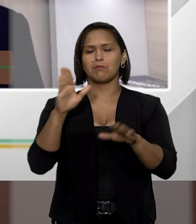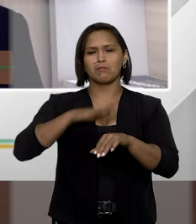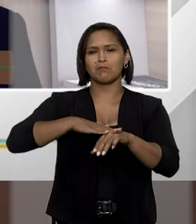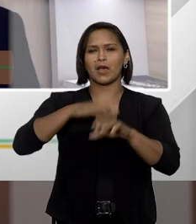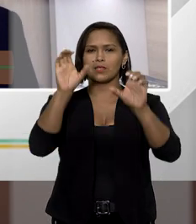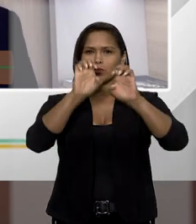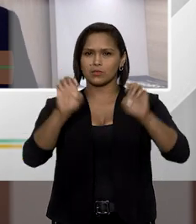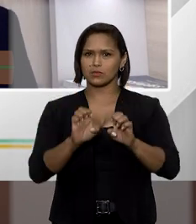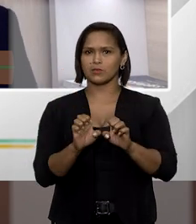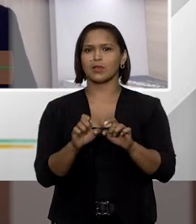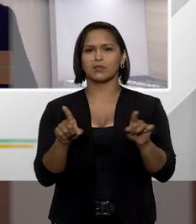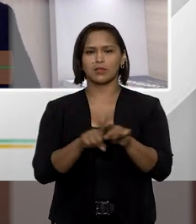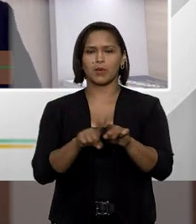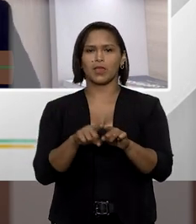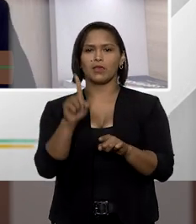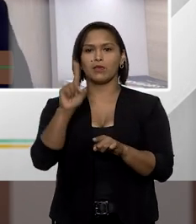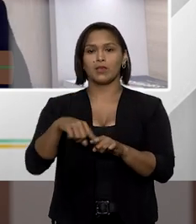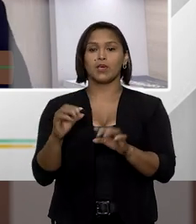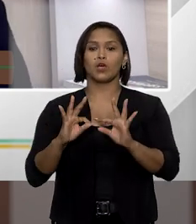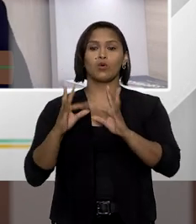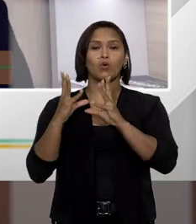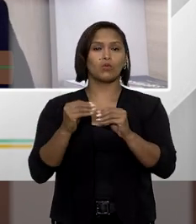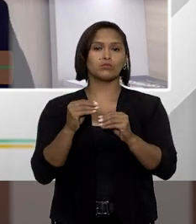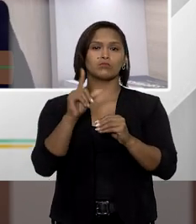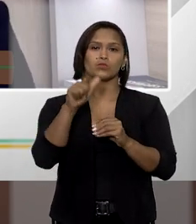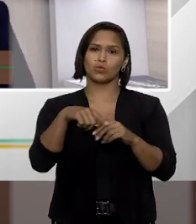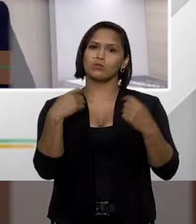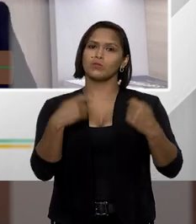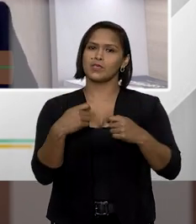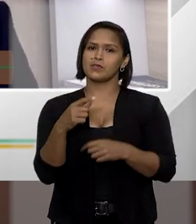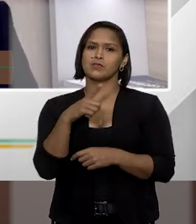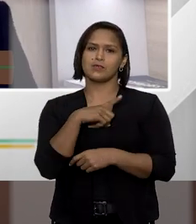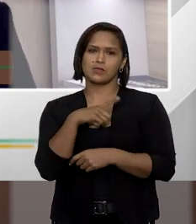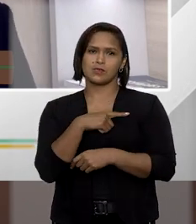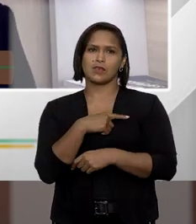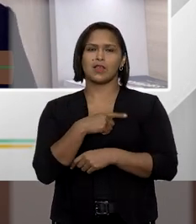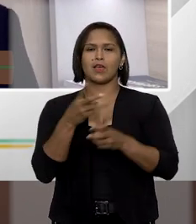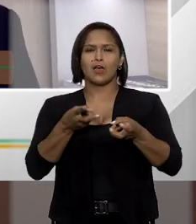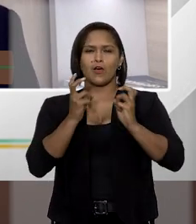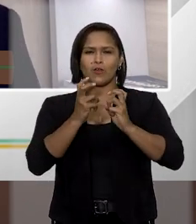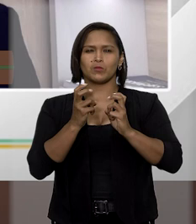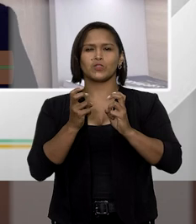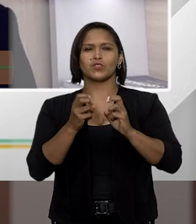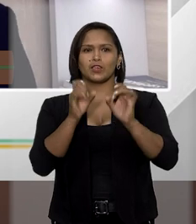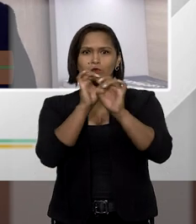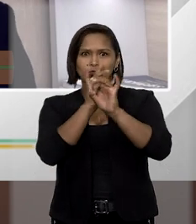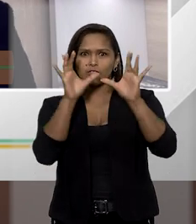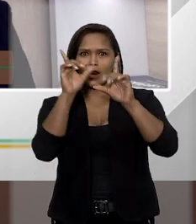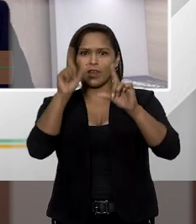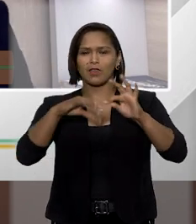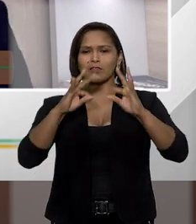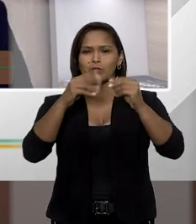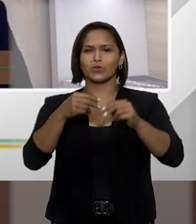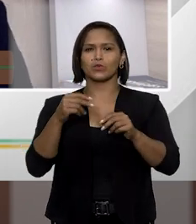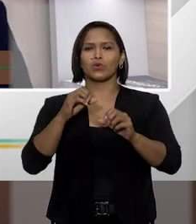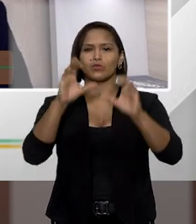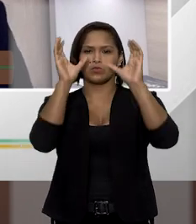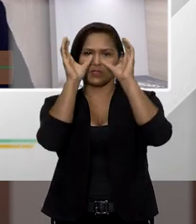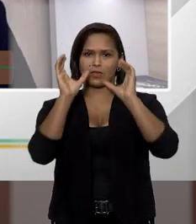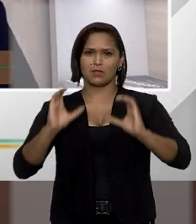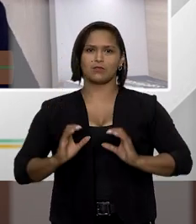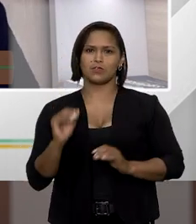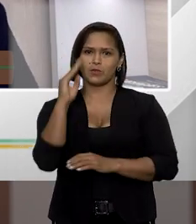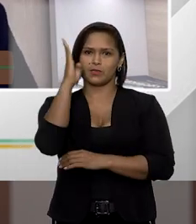muito mais estruturado, o que, contudo, deve ser objeto de alerta por todos nós